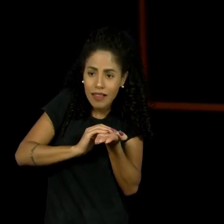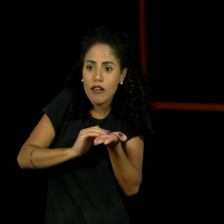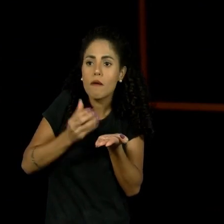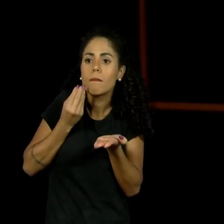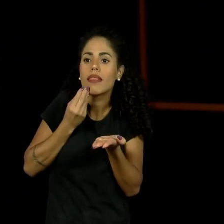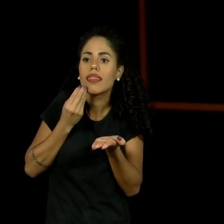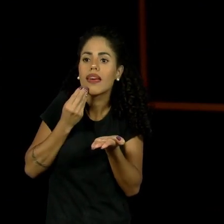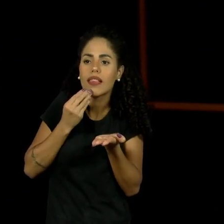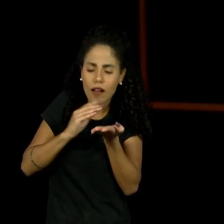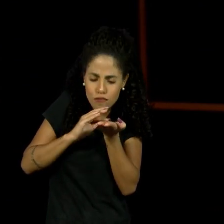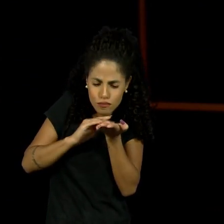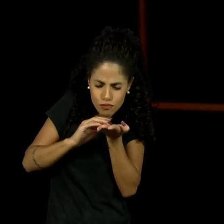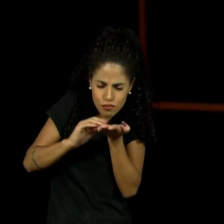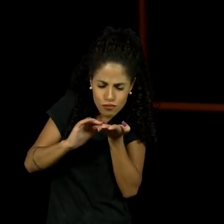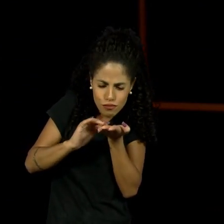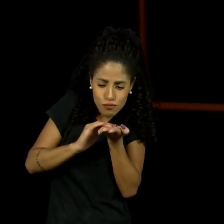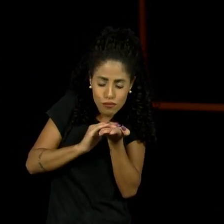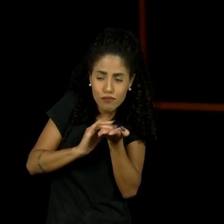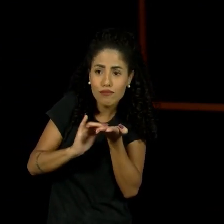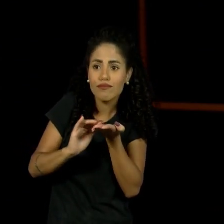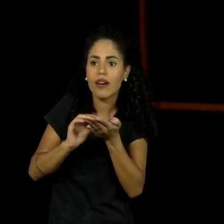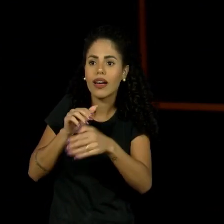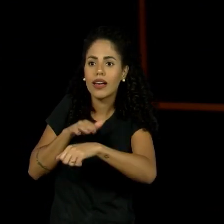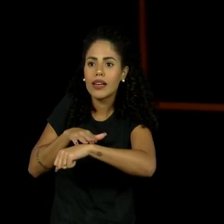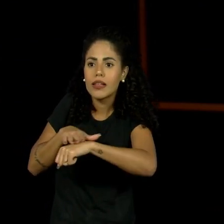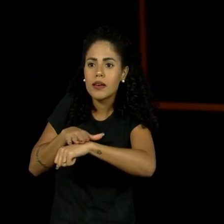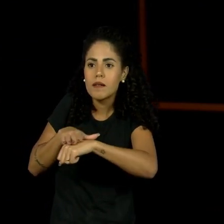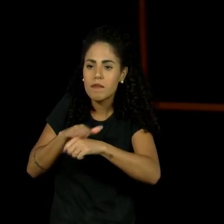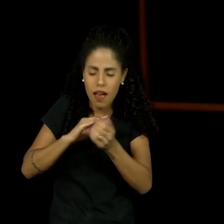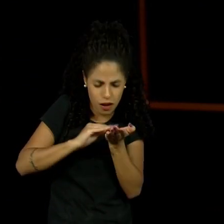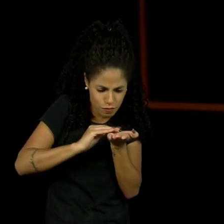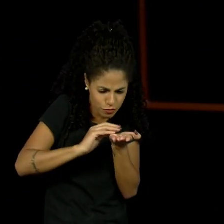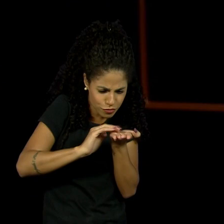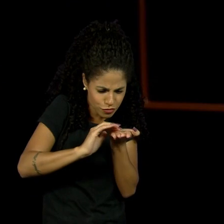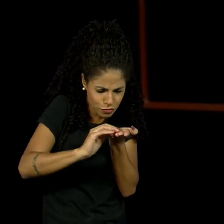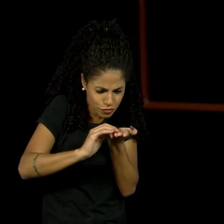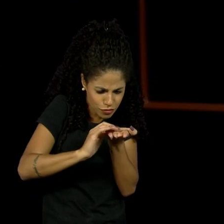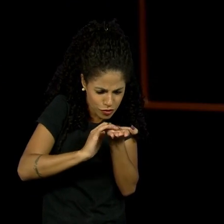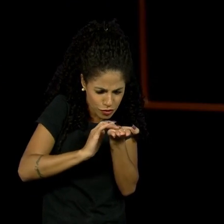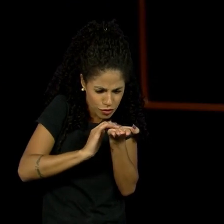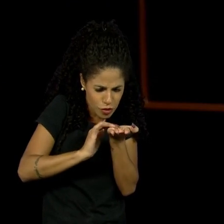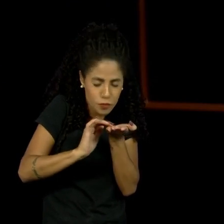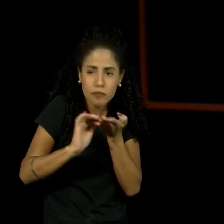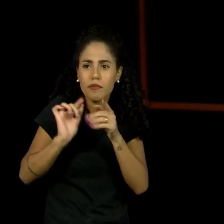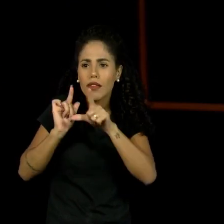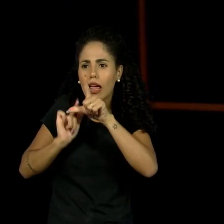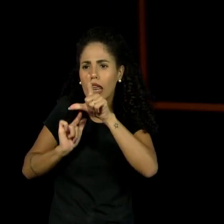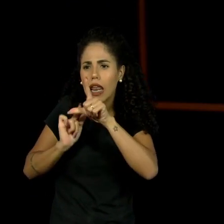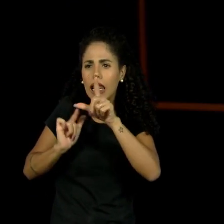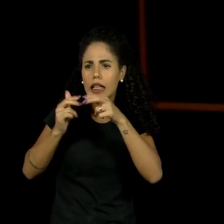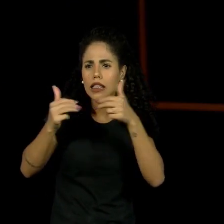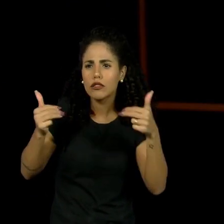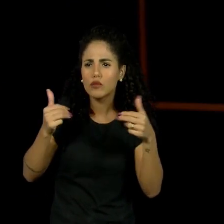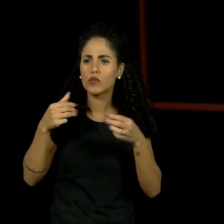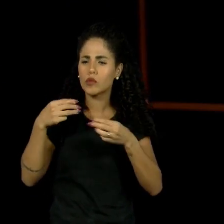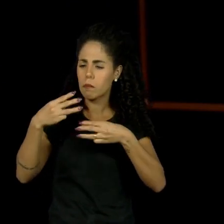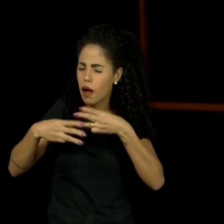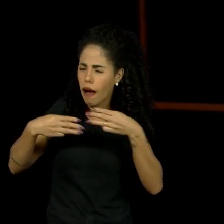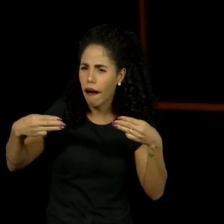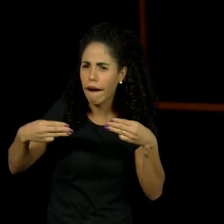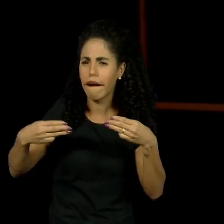recuperar a camada mais superior da pele, né? E lia a letrinha de macarrão, com os olhos